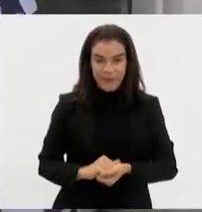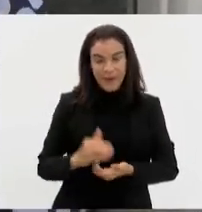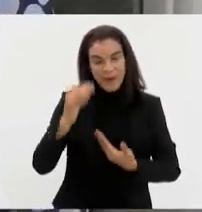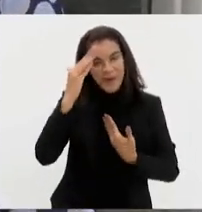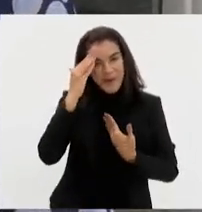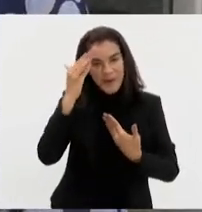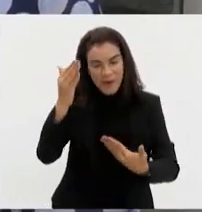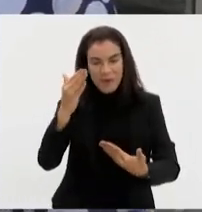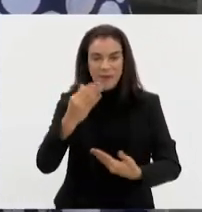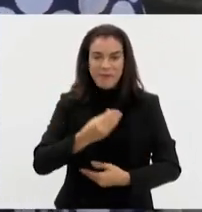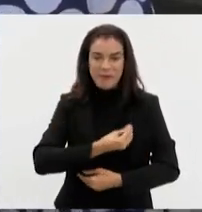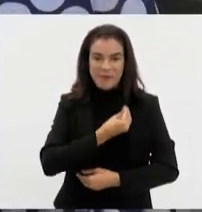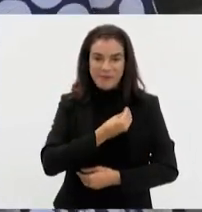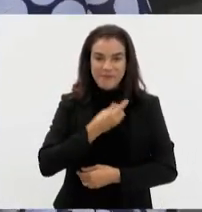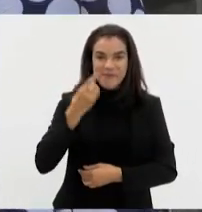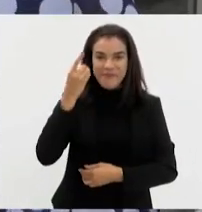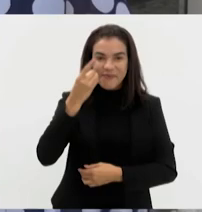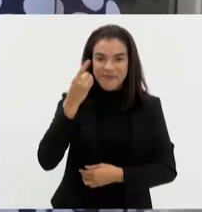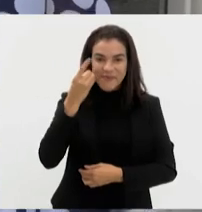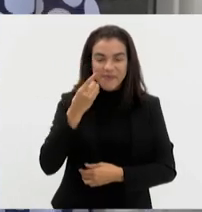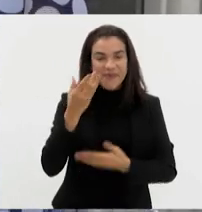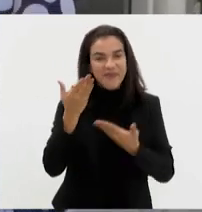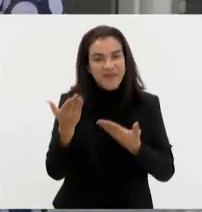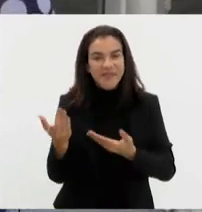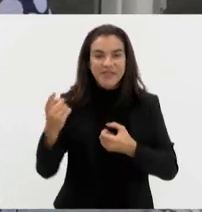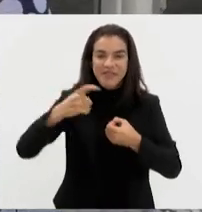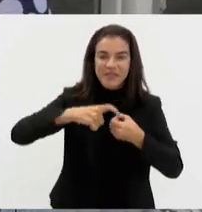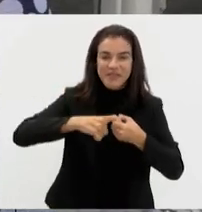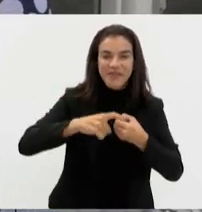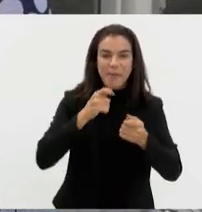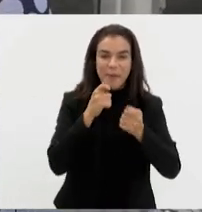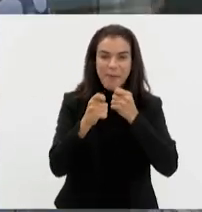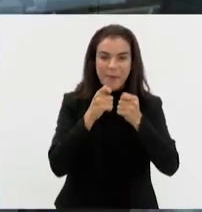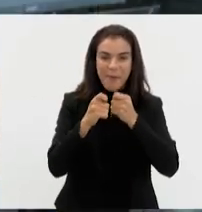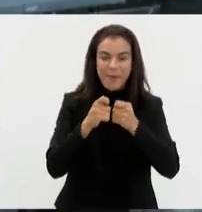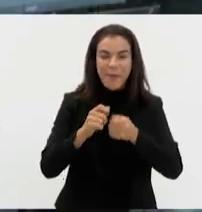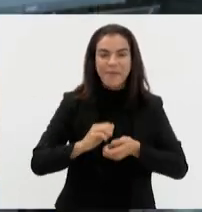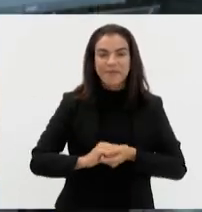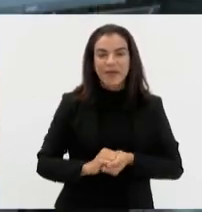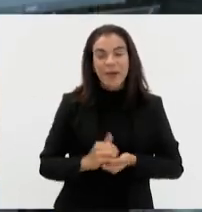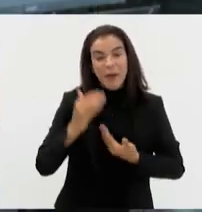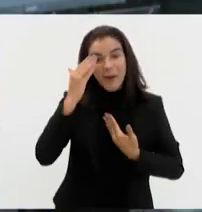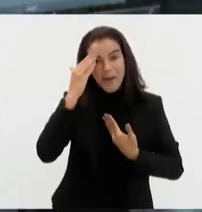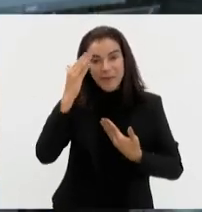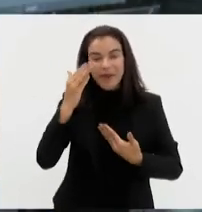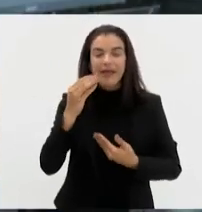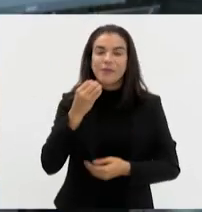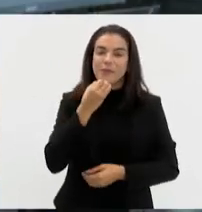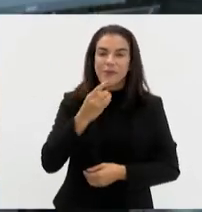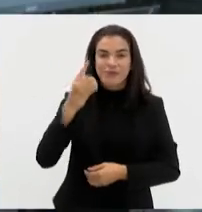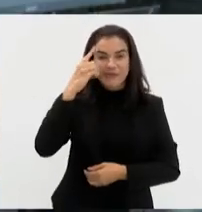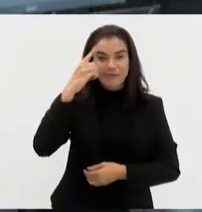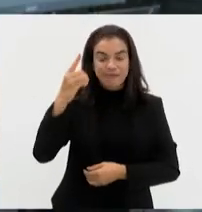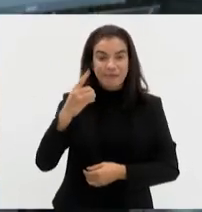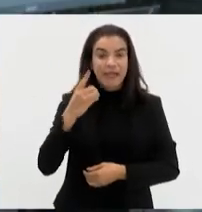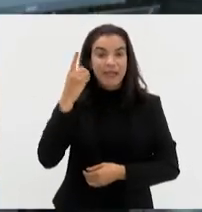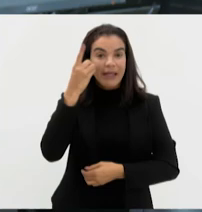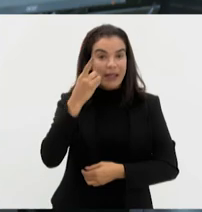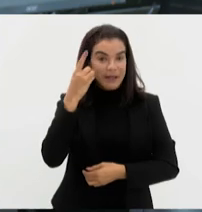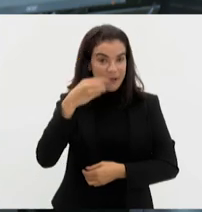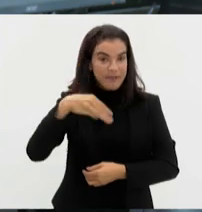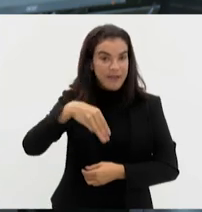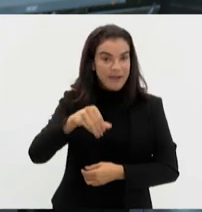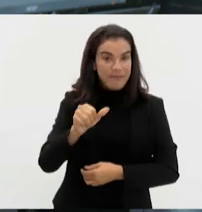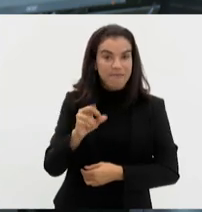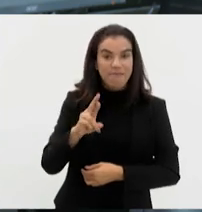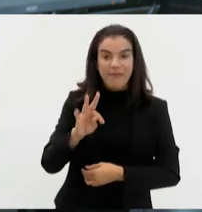obrigado pela sua participação, deputada. Vicente, voltamos com você no estúdio. Obrigado, PV. Um bom dia para você. E a deputada Marta